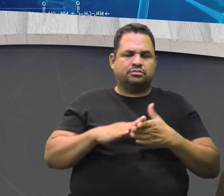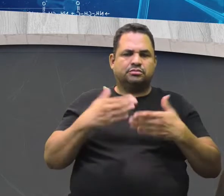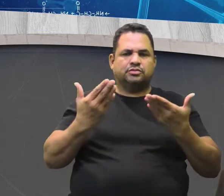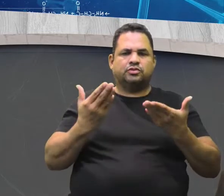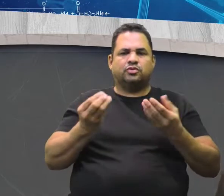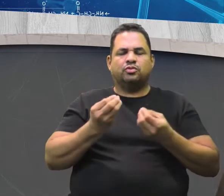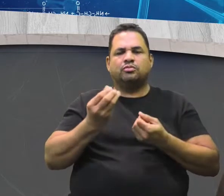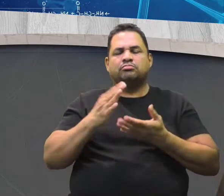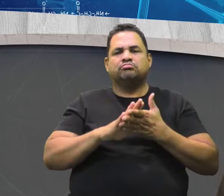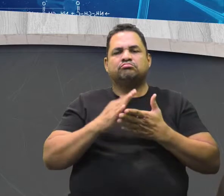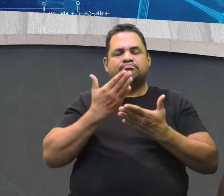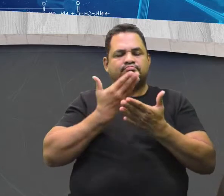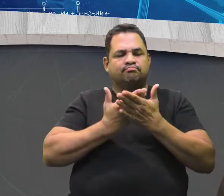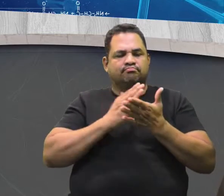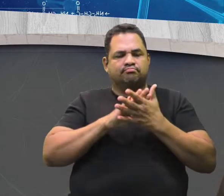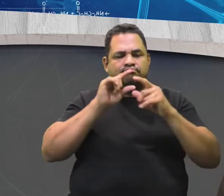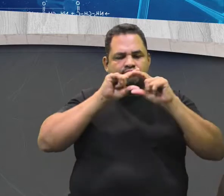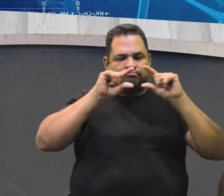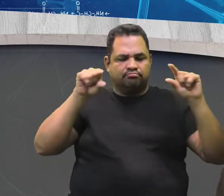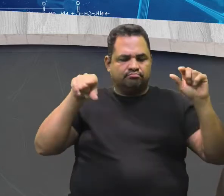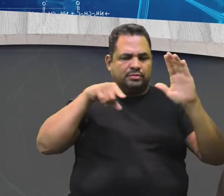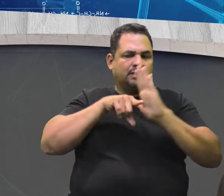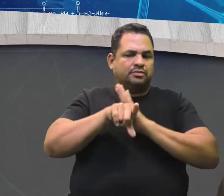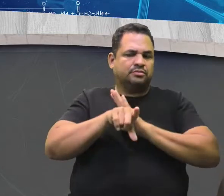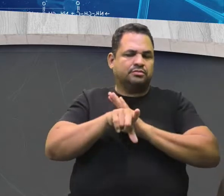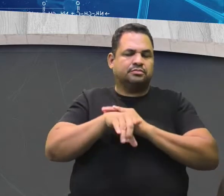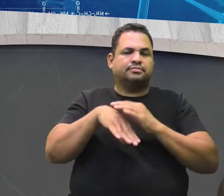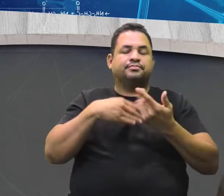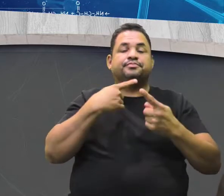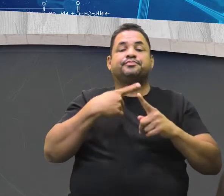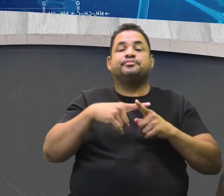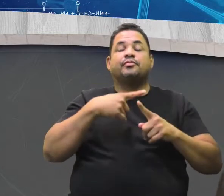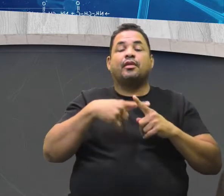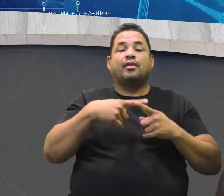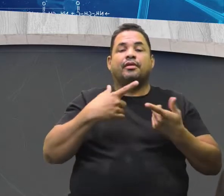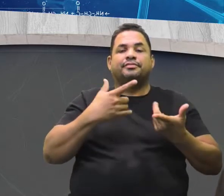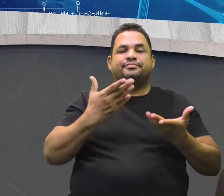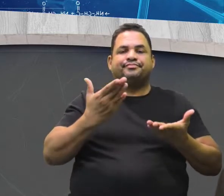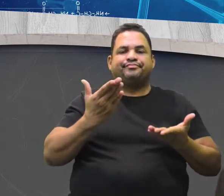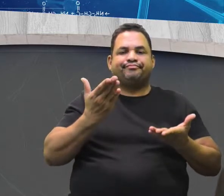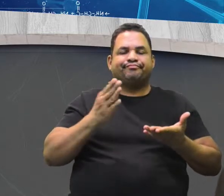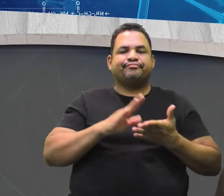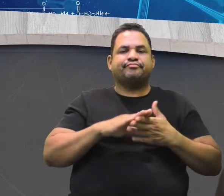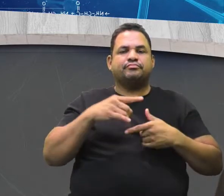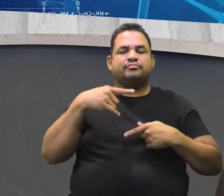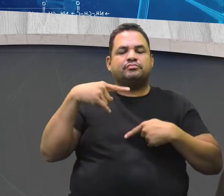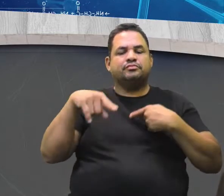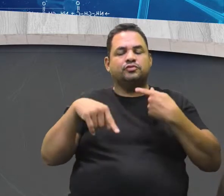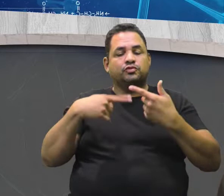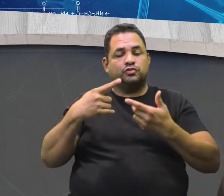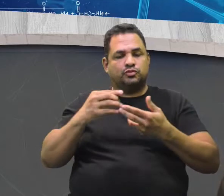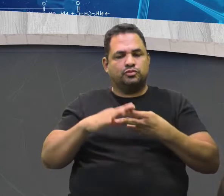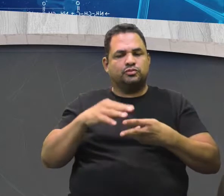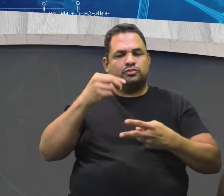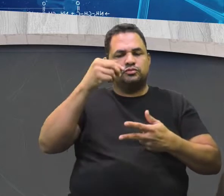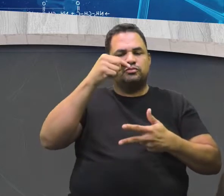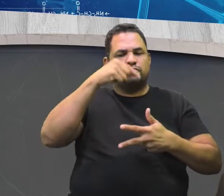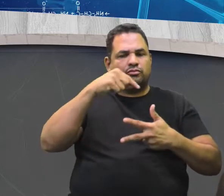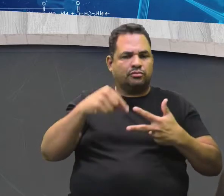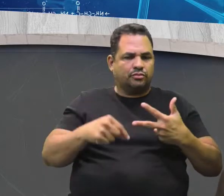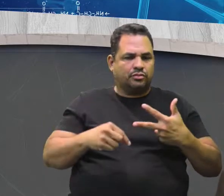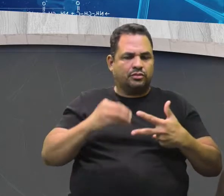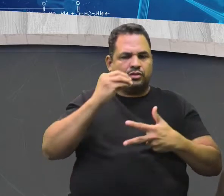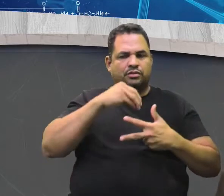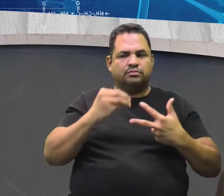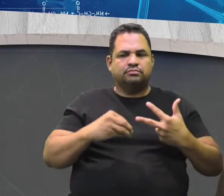os enunciados dessas questões, tá bom? Porque, com certeza, no próximo Enem você vai estar lá